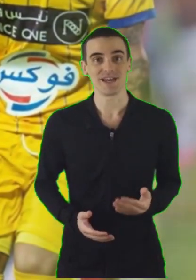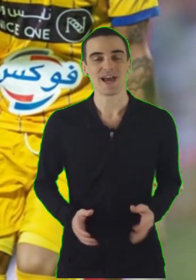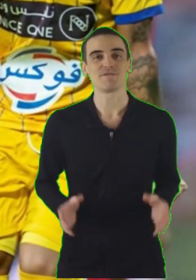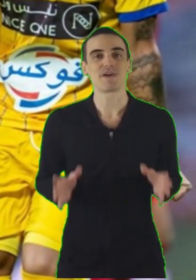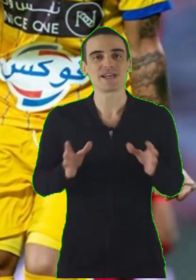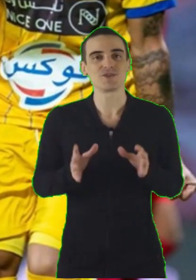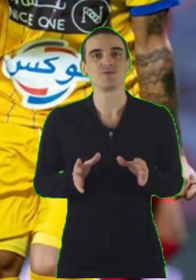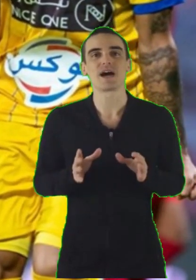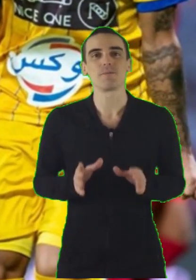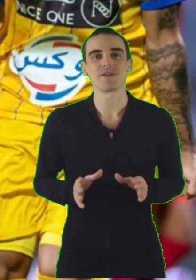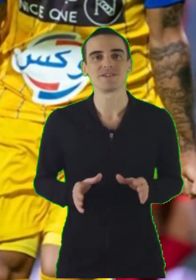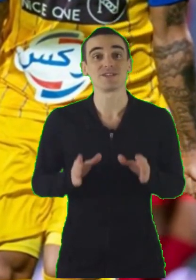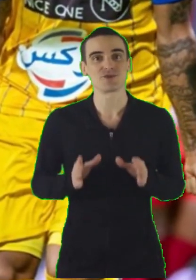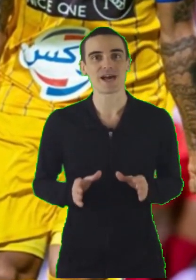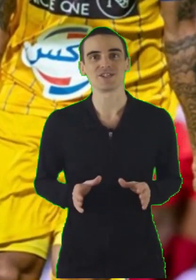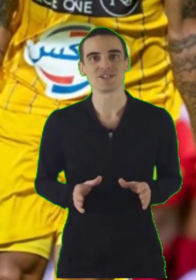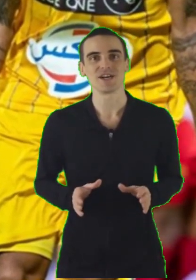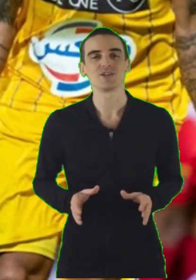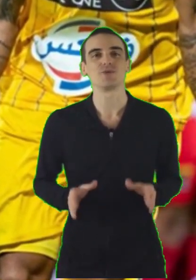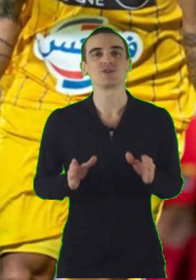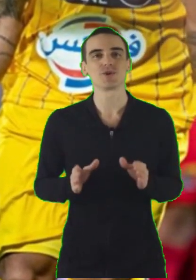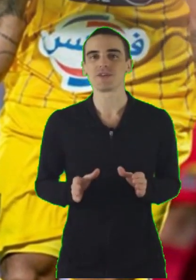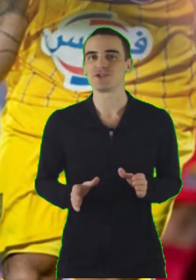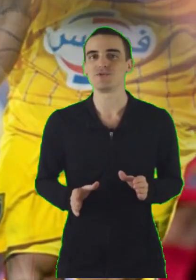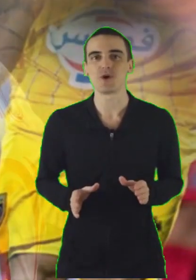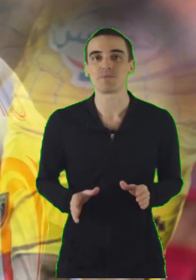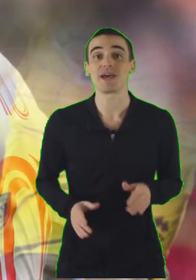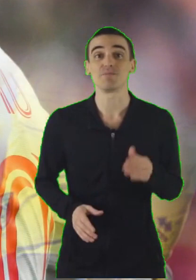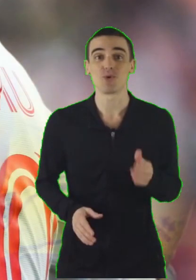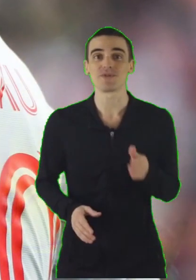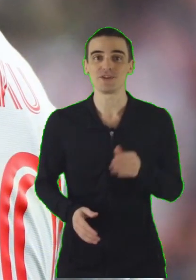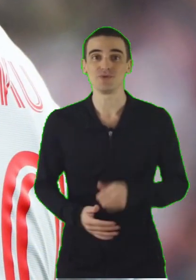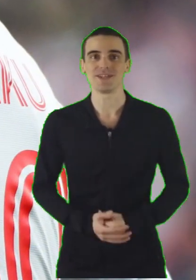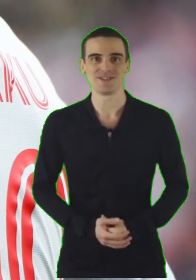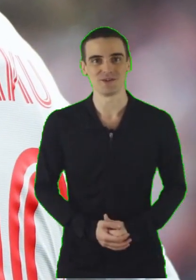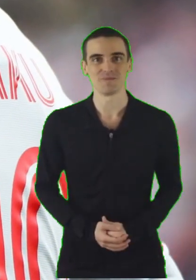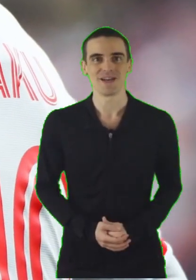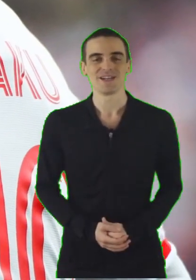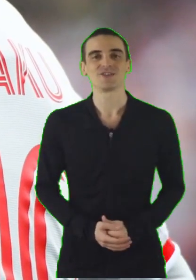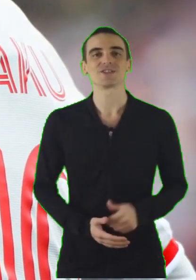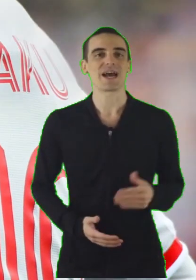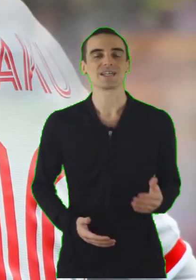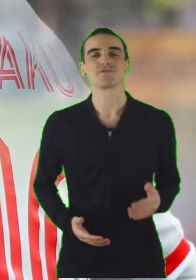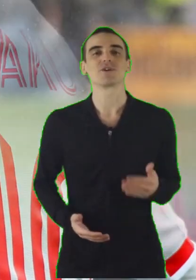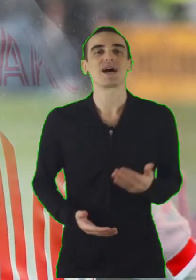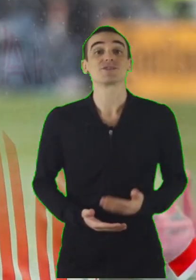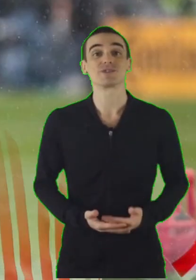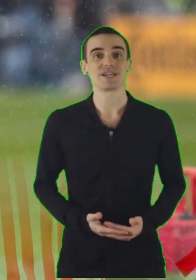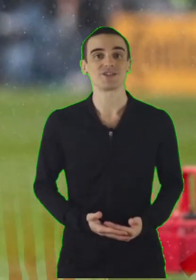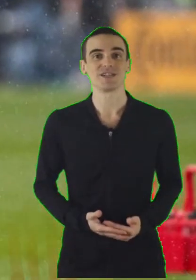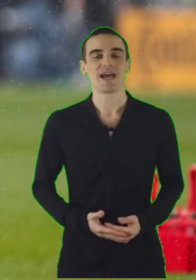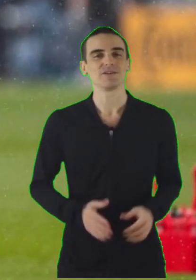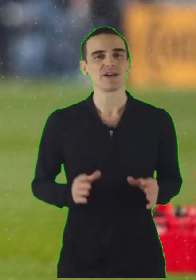durante sua passagem pelo Clube árabe kaku disputou 44 jogos marcou 18 gols e deu 17 assistências